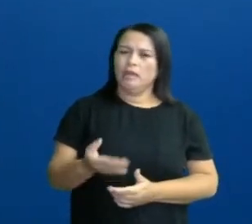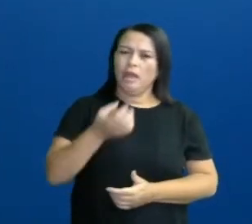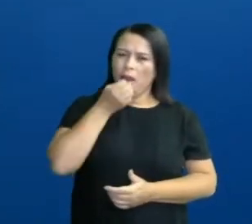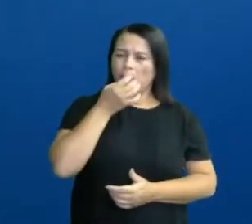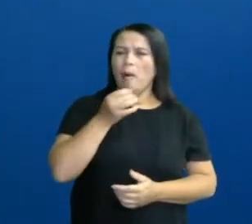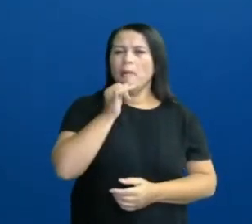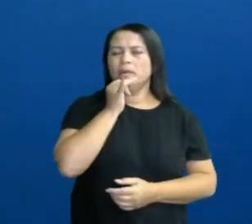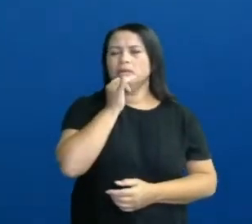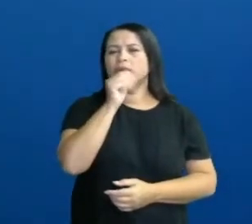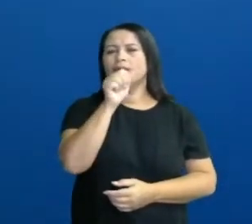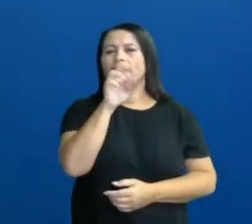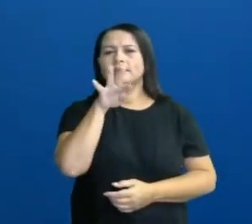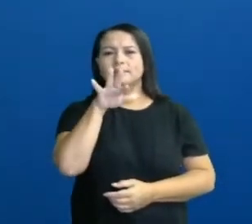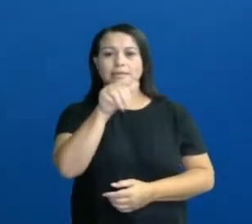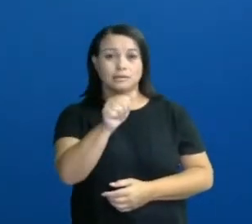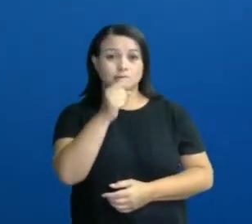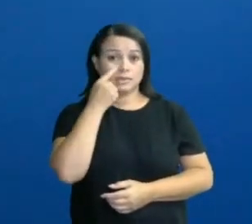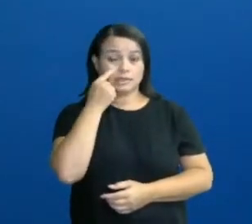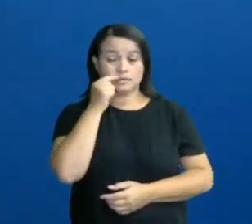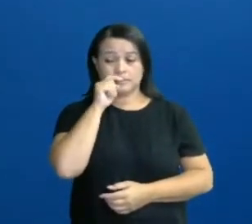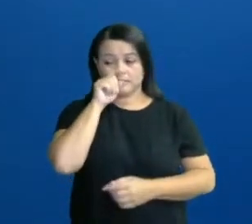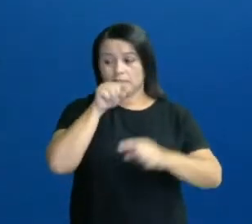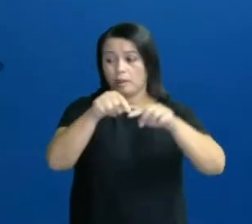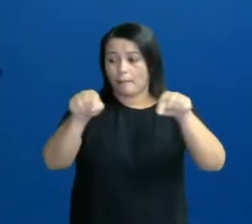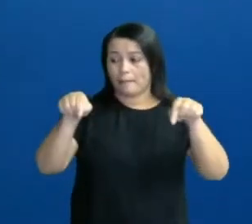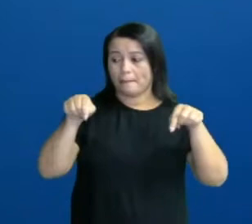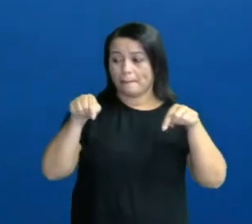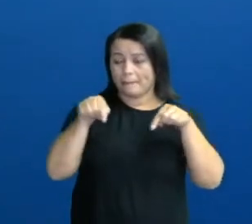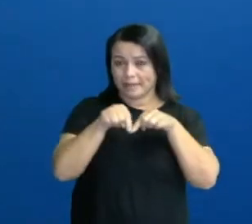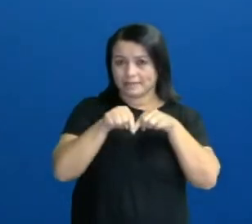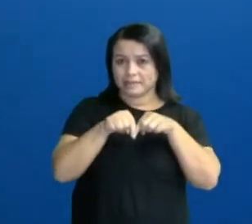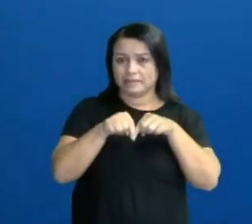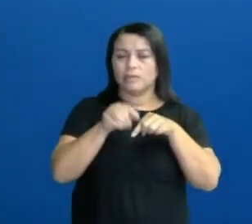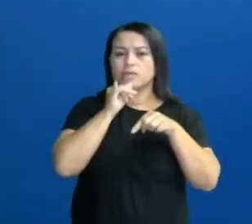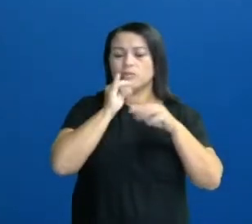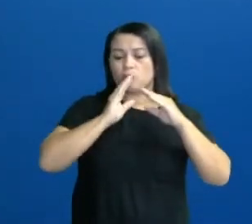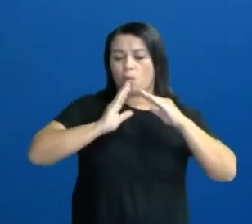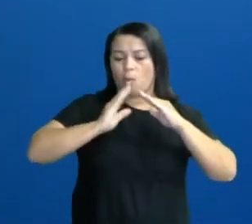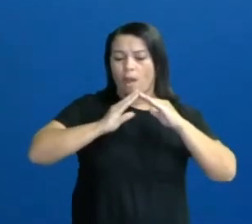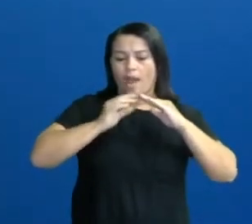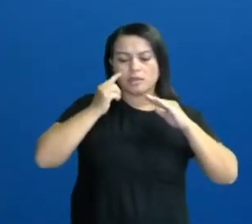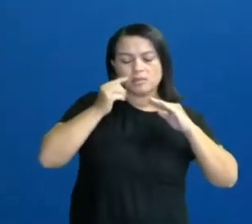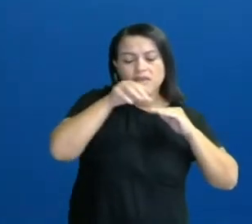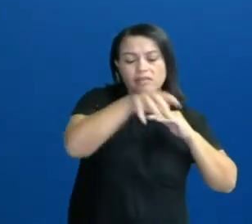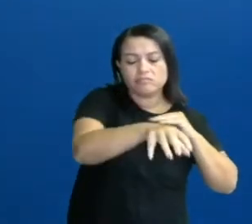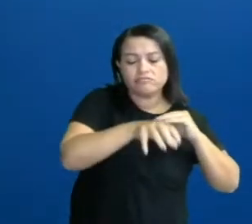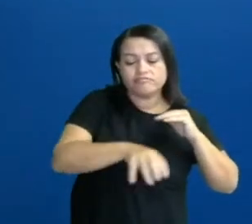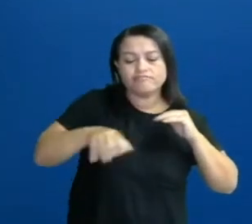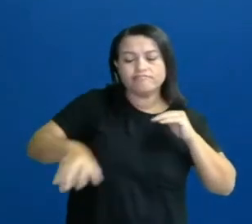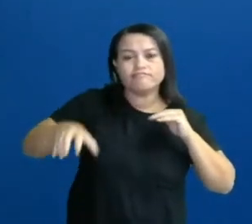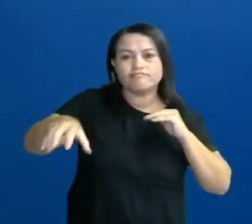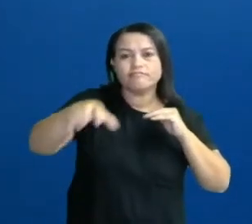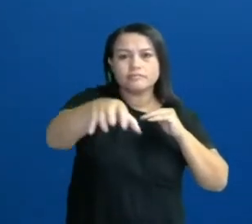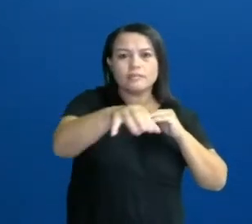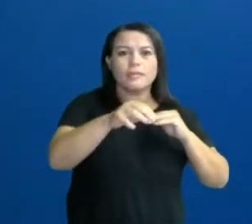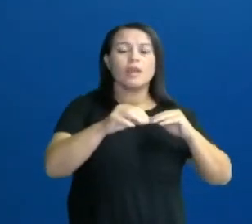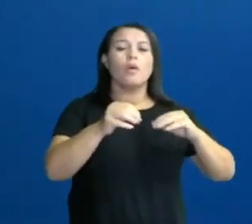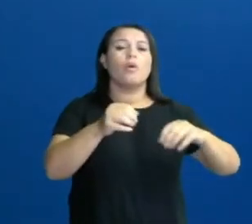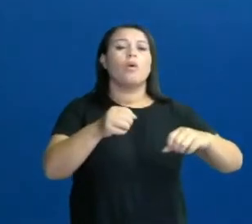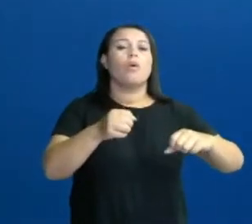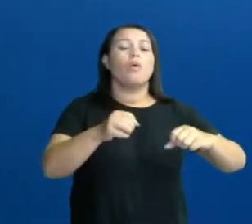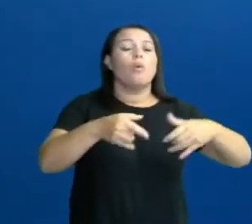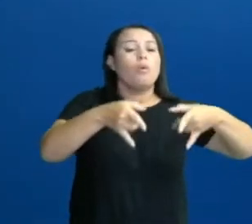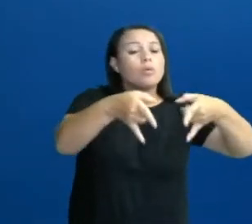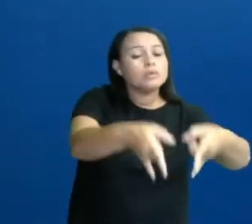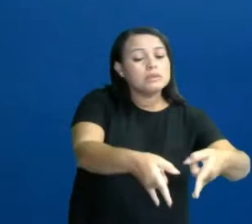por uma carta. Já a planta de uma casa. Então, um espaço bem restrito, onde você vai ver a cozinha, o quarto, né? Então, todo esse